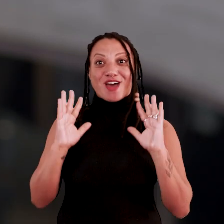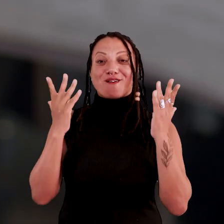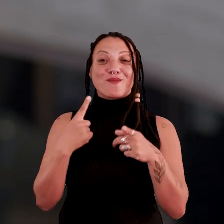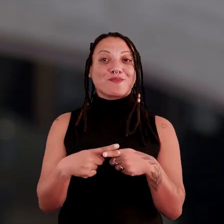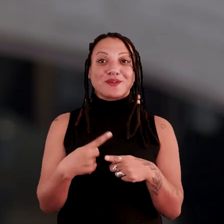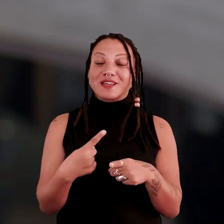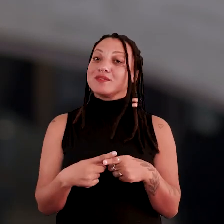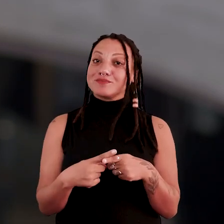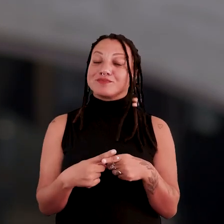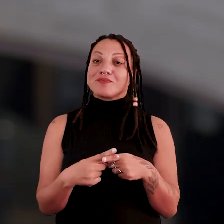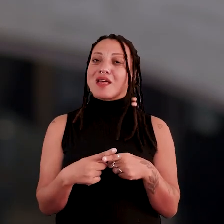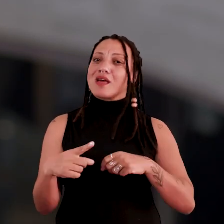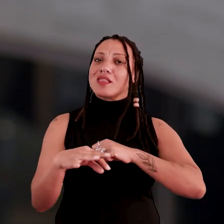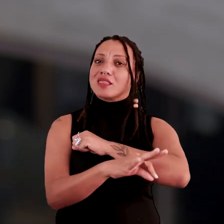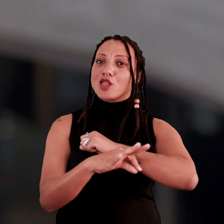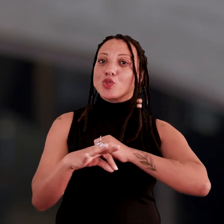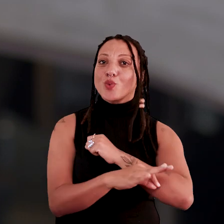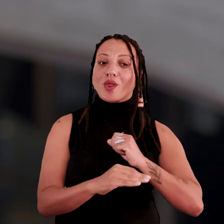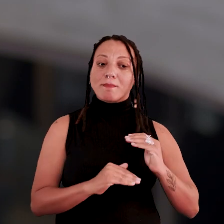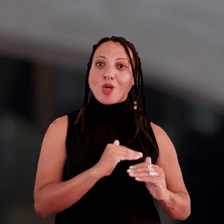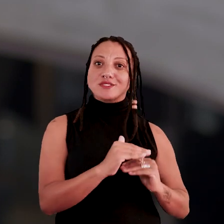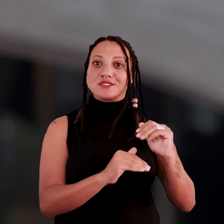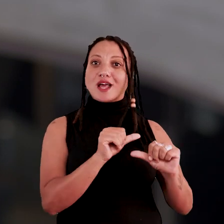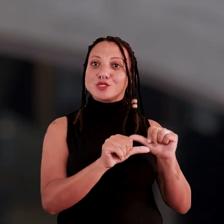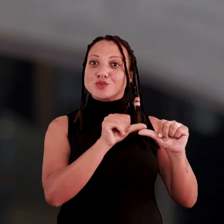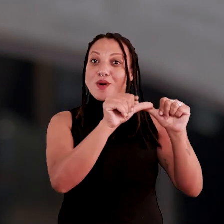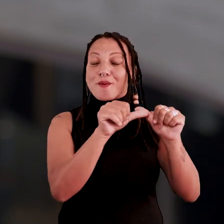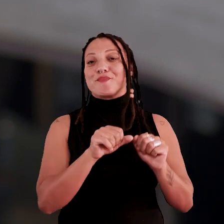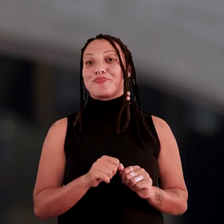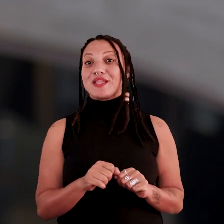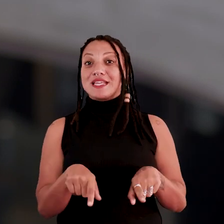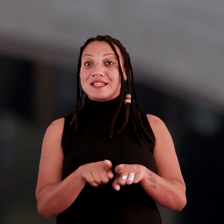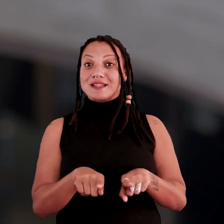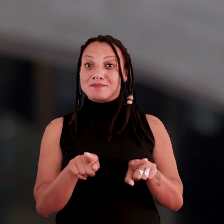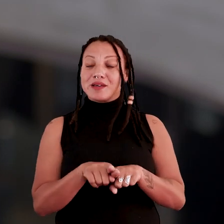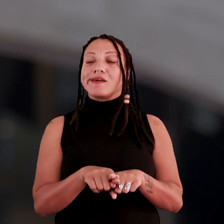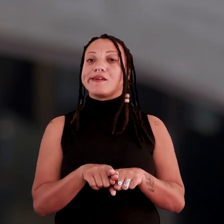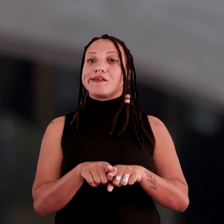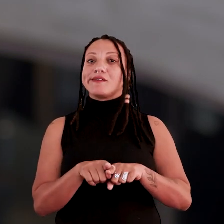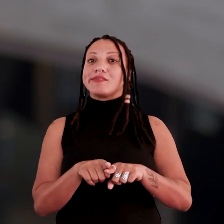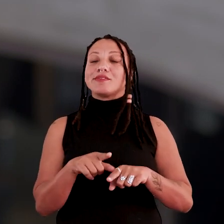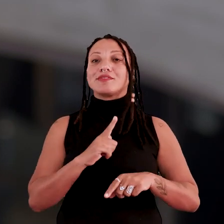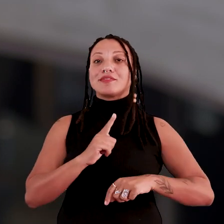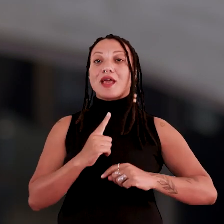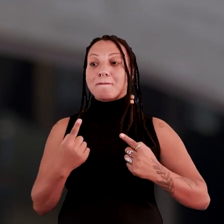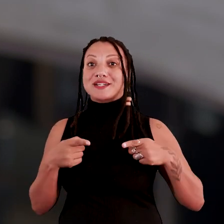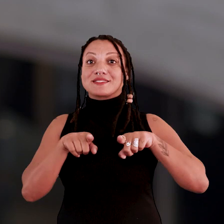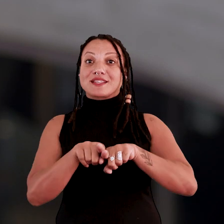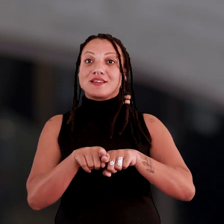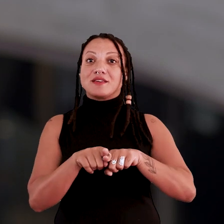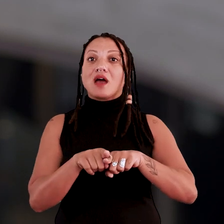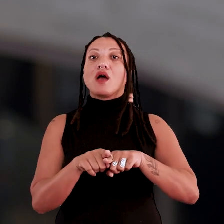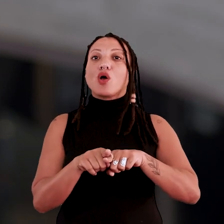processual, o fato de ser uma arquitetura que tem uma parceria com arquivo, no sentido de ser uma expressão de